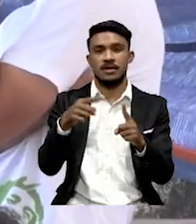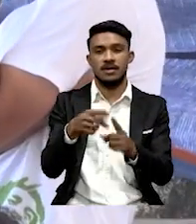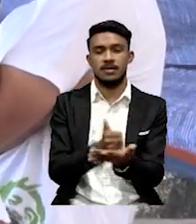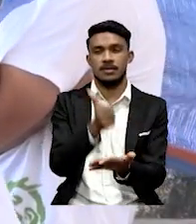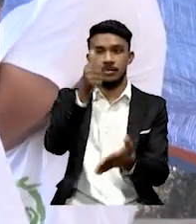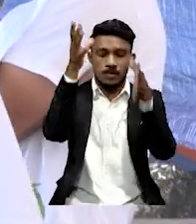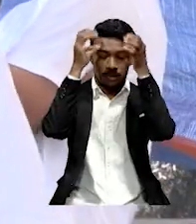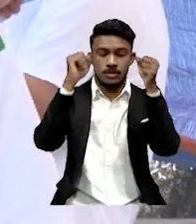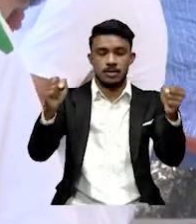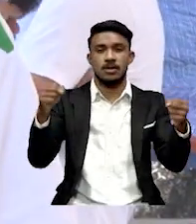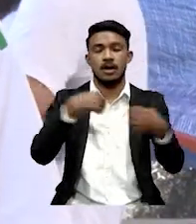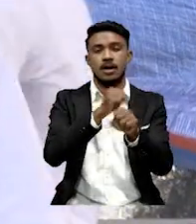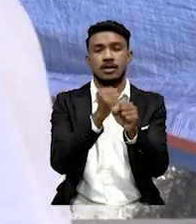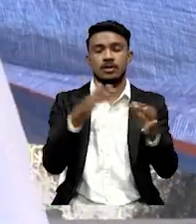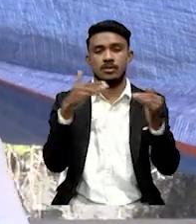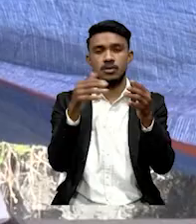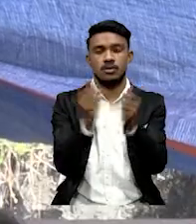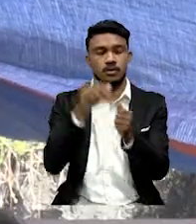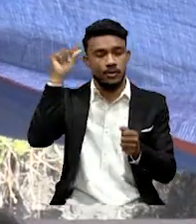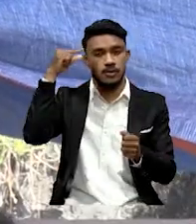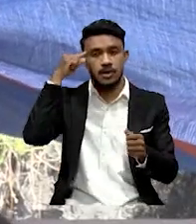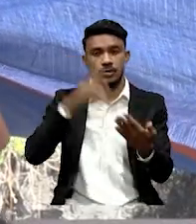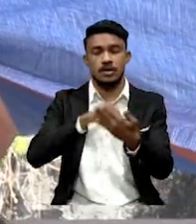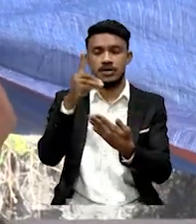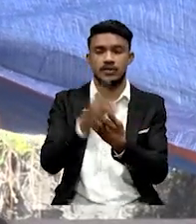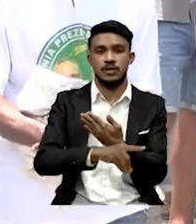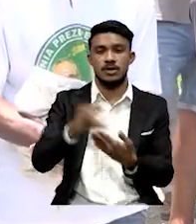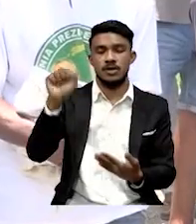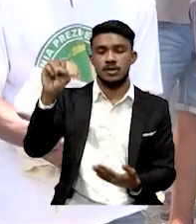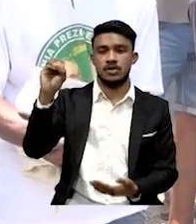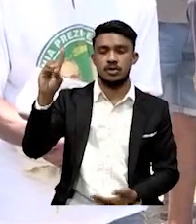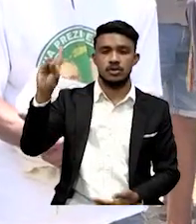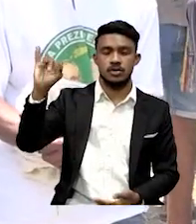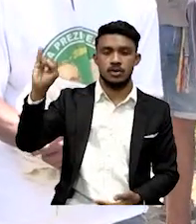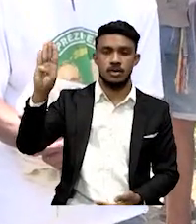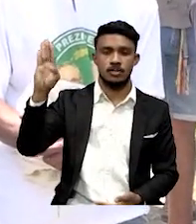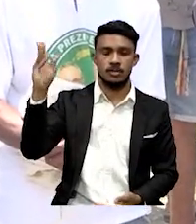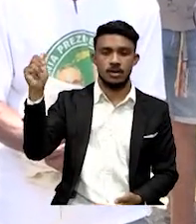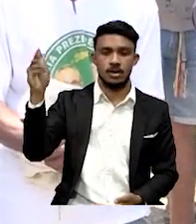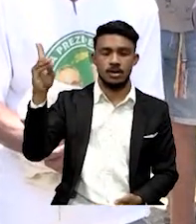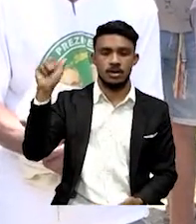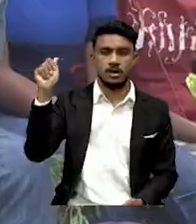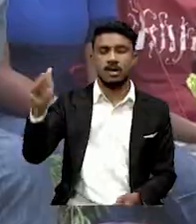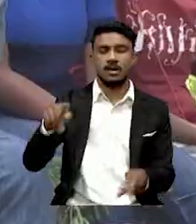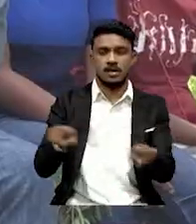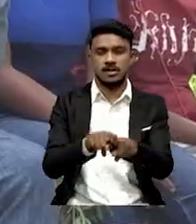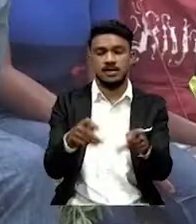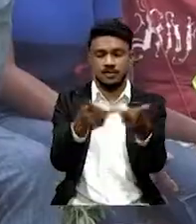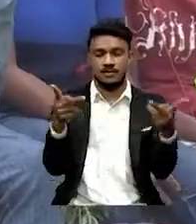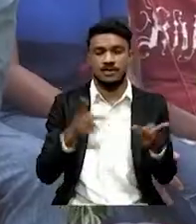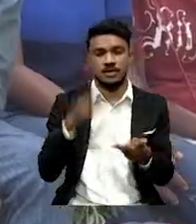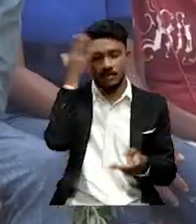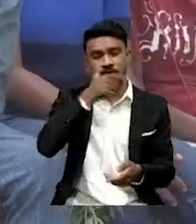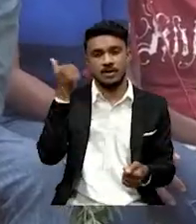República, se coordena o governo, ato desenvolve Soibada, sai fatem turístico ida, rodidada ema, halau atividade e a fatem